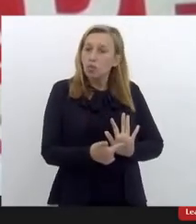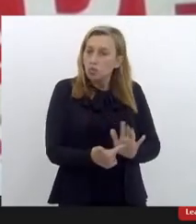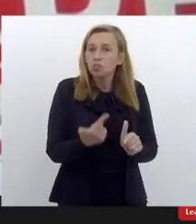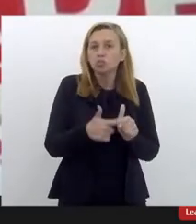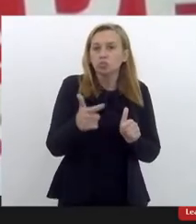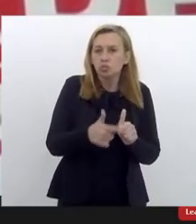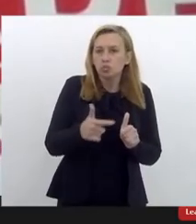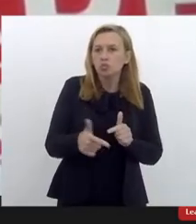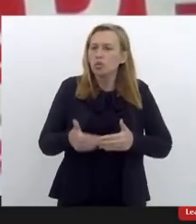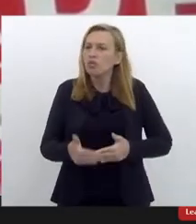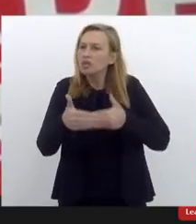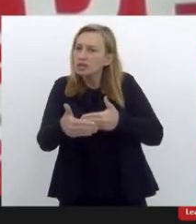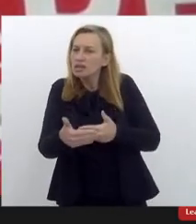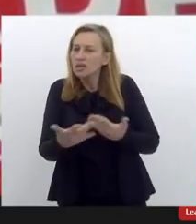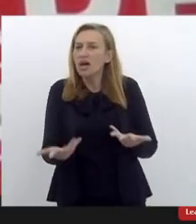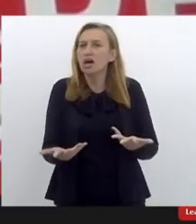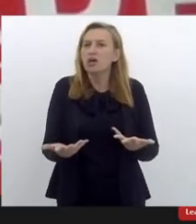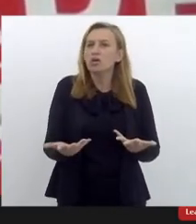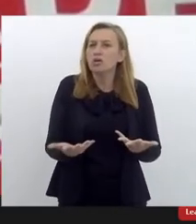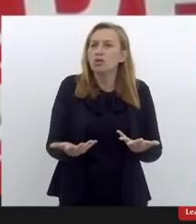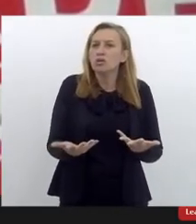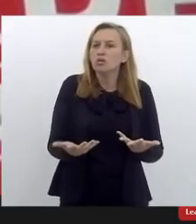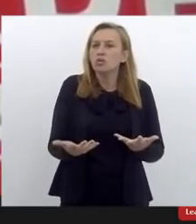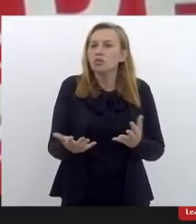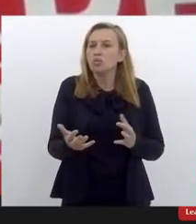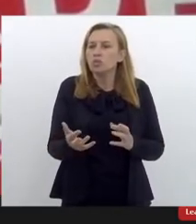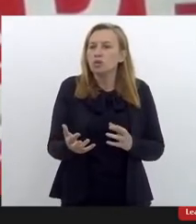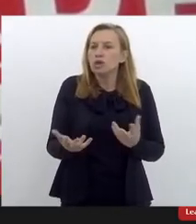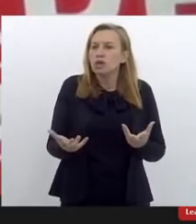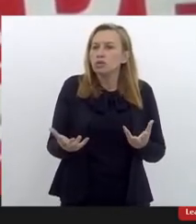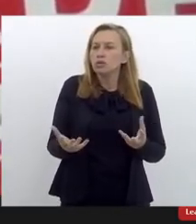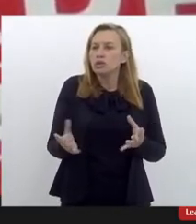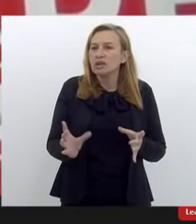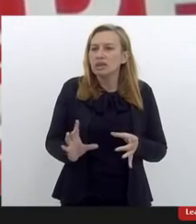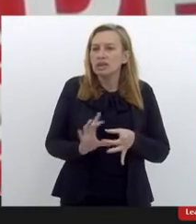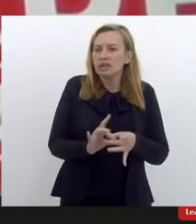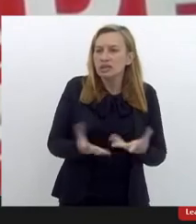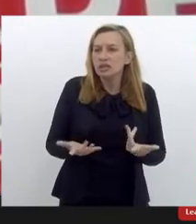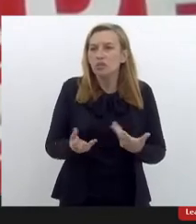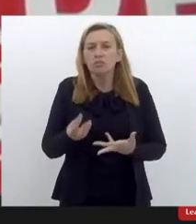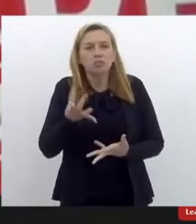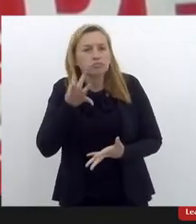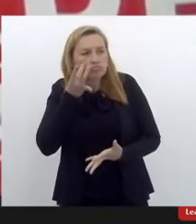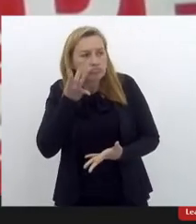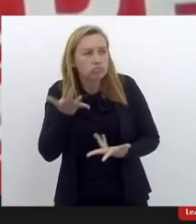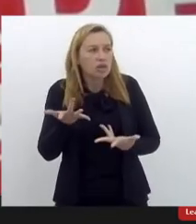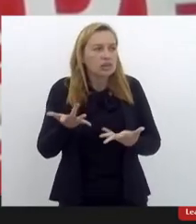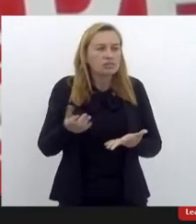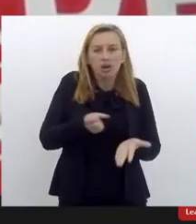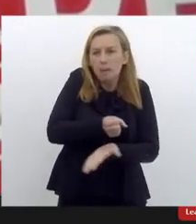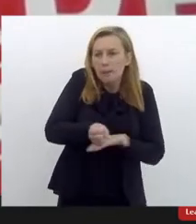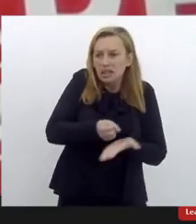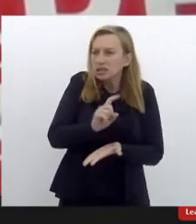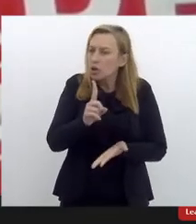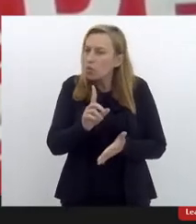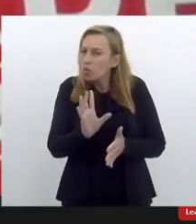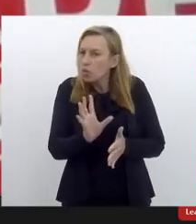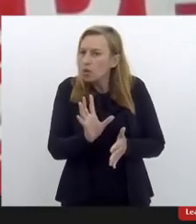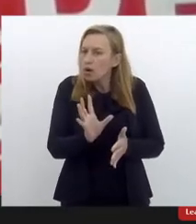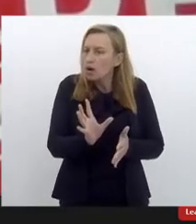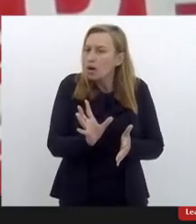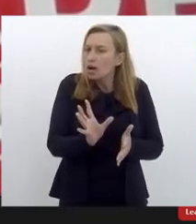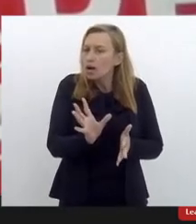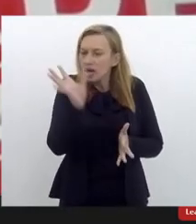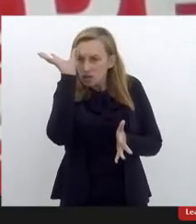avançar com uma perspectiva de interação presencial se questões básicas não estiverem resolvidas. Né? Esperamos